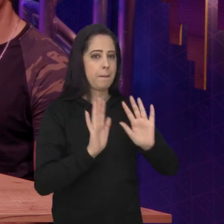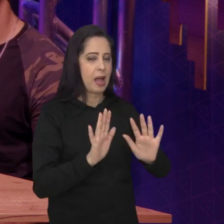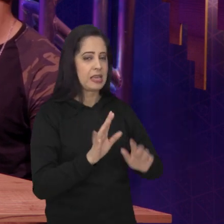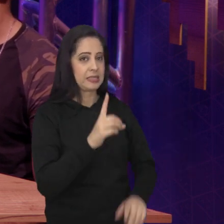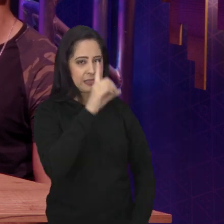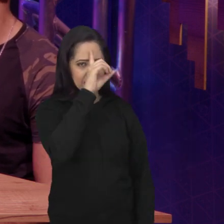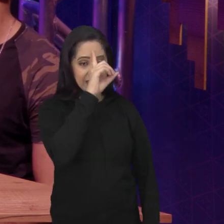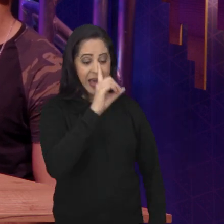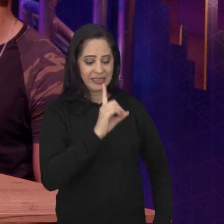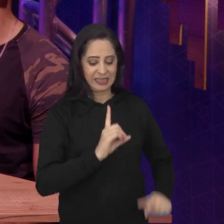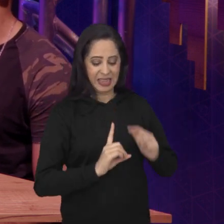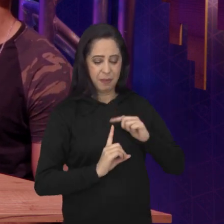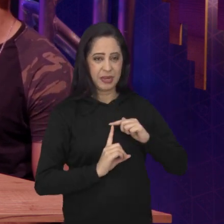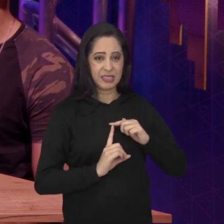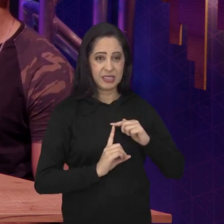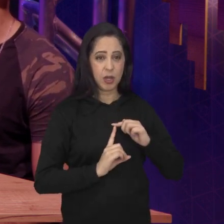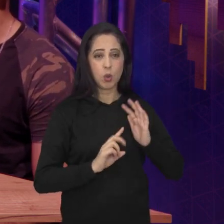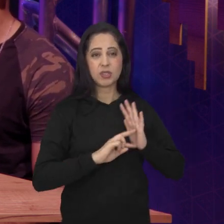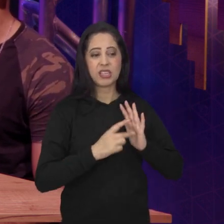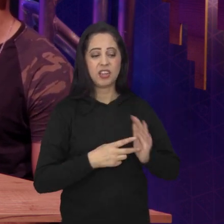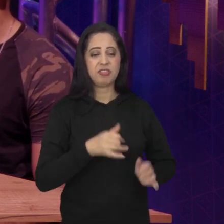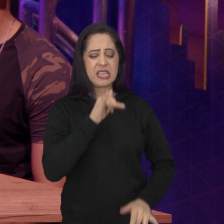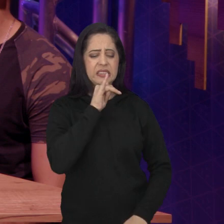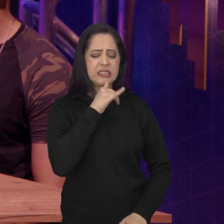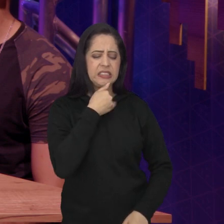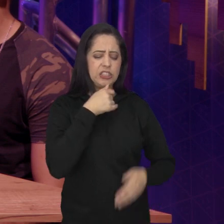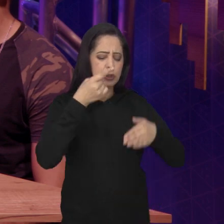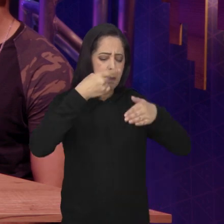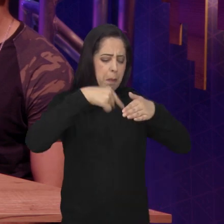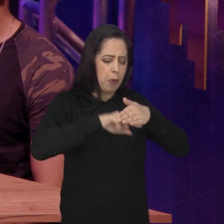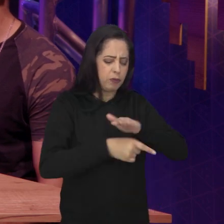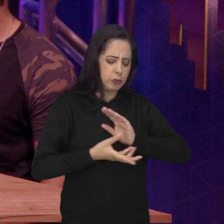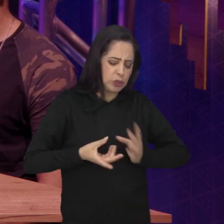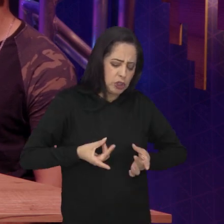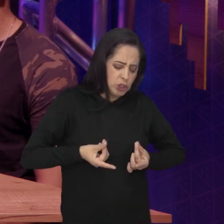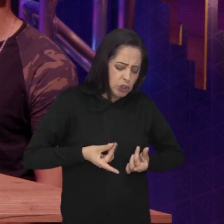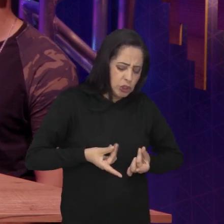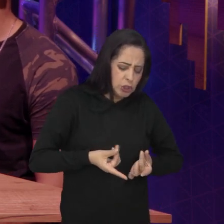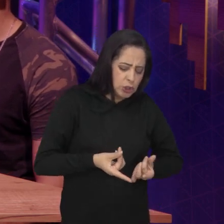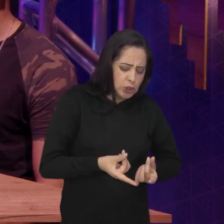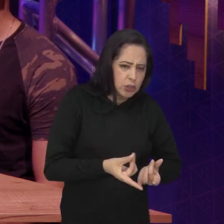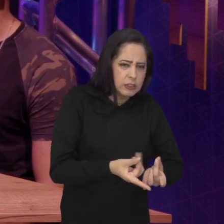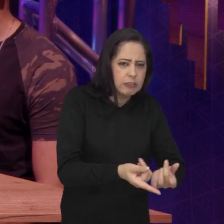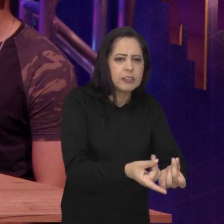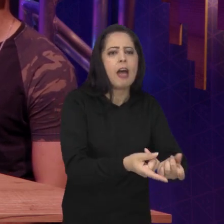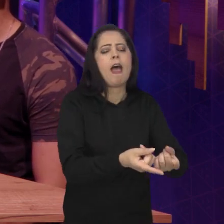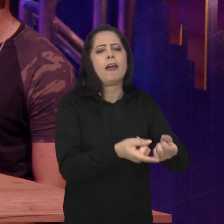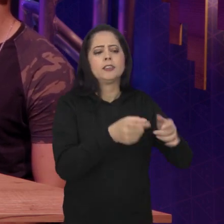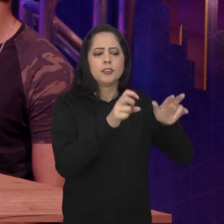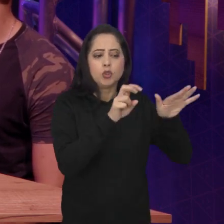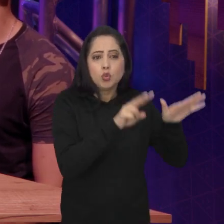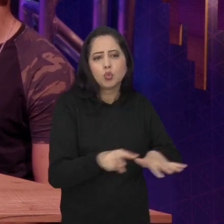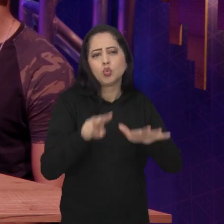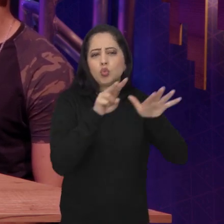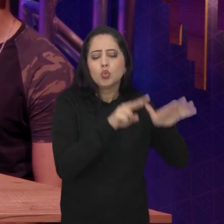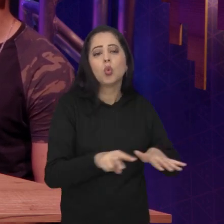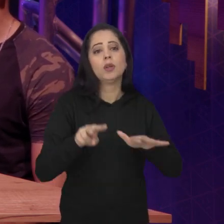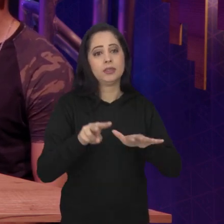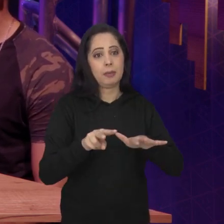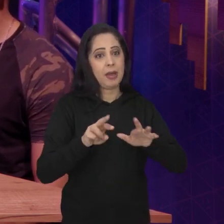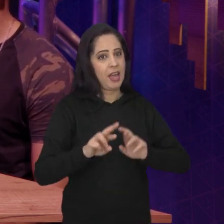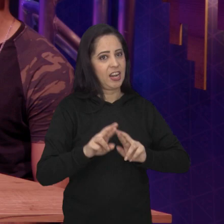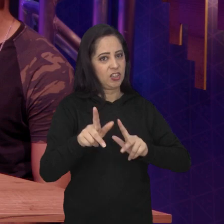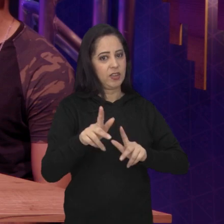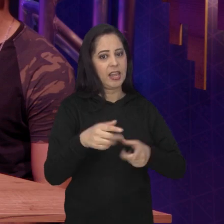prolongada, né? Os especialistas vão dizer que essa tristeza constante, que precisa perdurar mais ou menos por mais de 2 semanas.